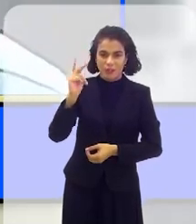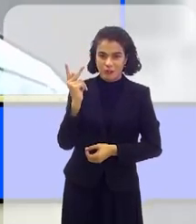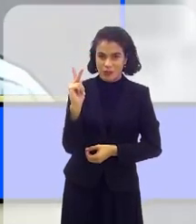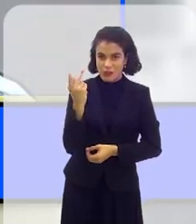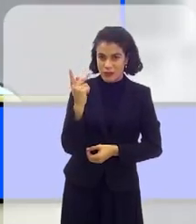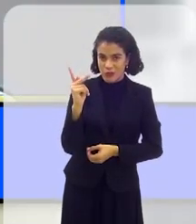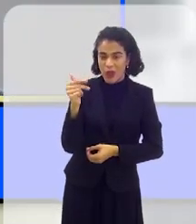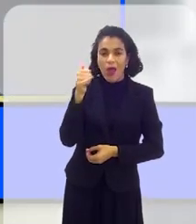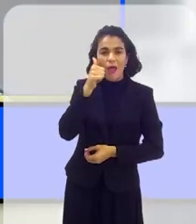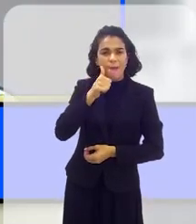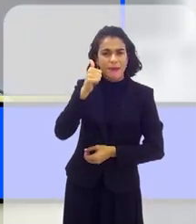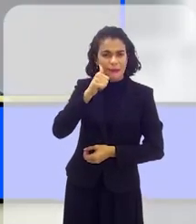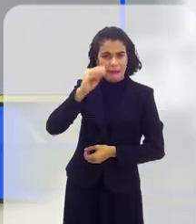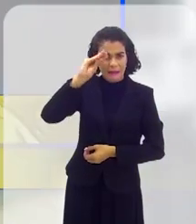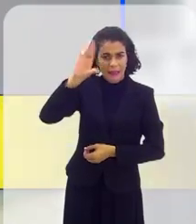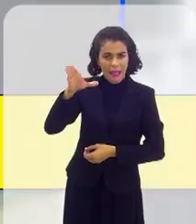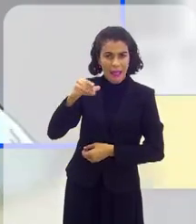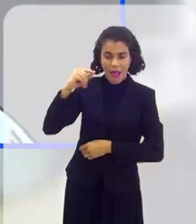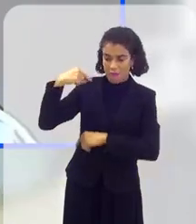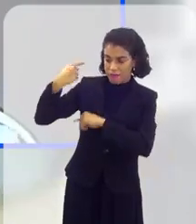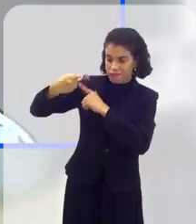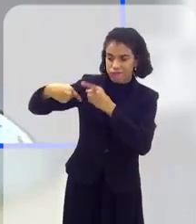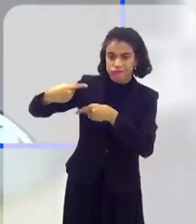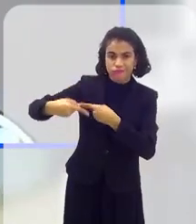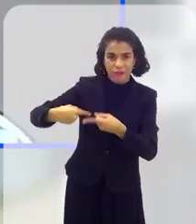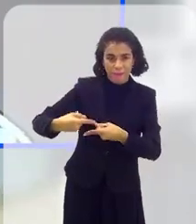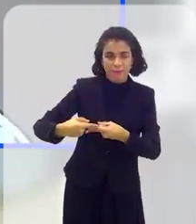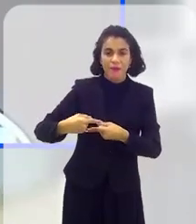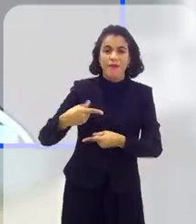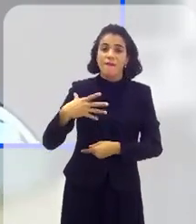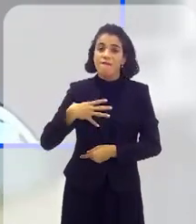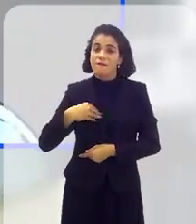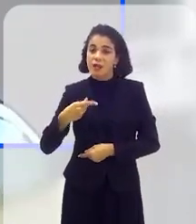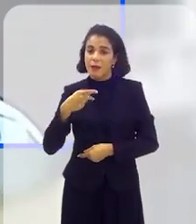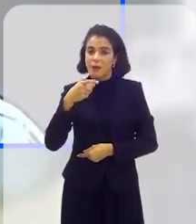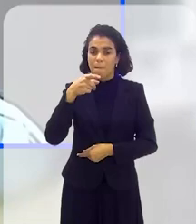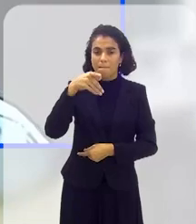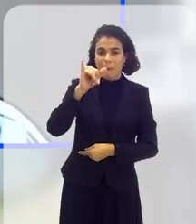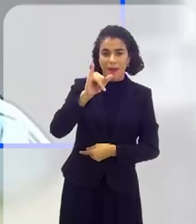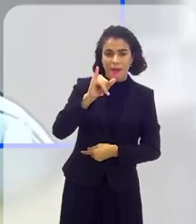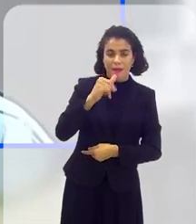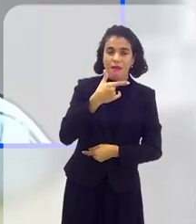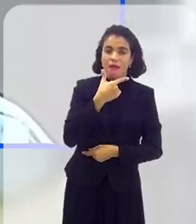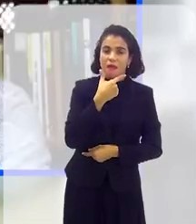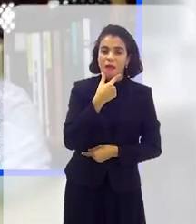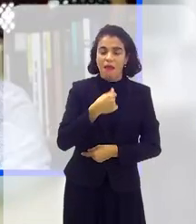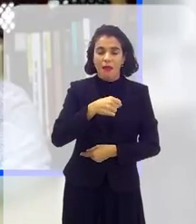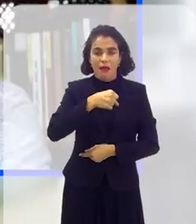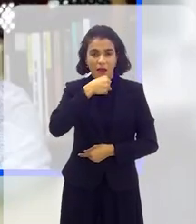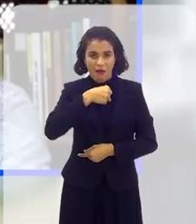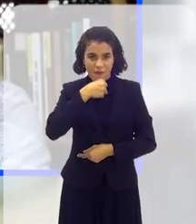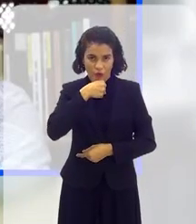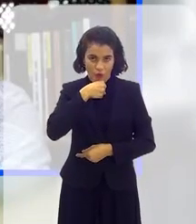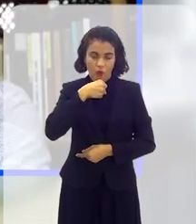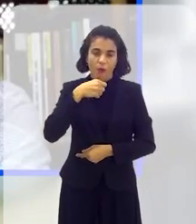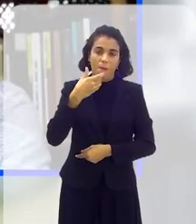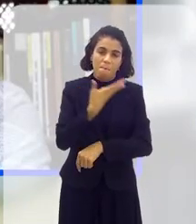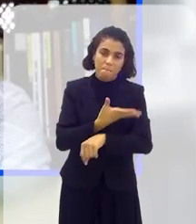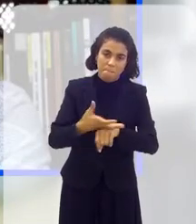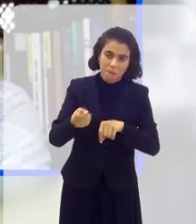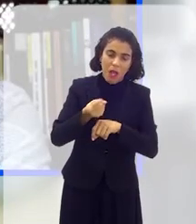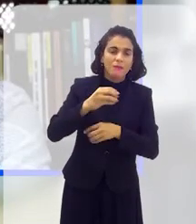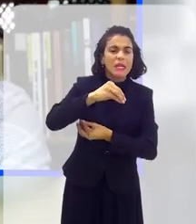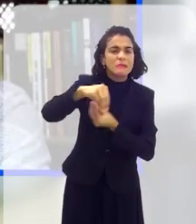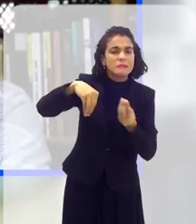moça afrodescendente, filha de pai e avô brancos, ou seja, ela era miscigenada,